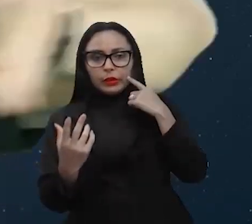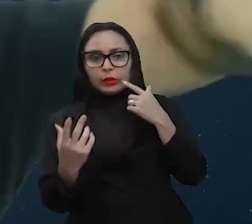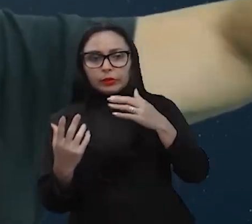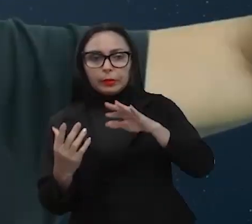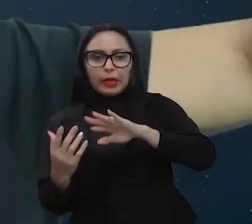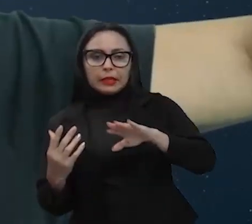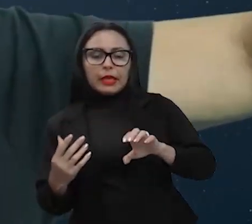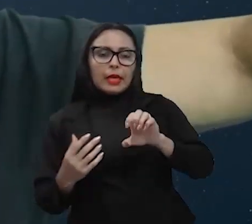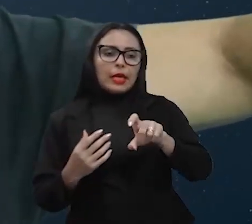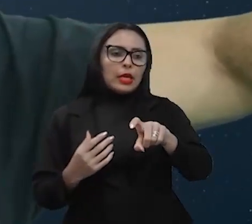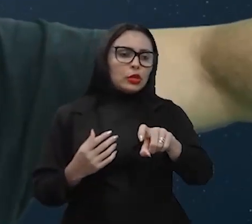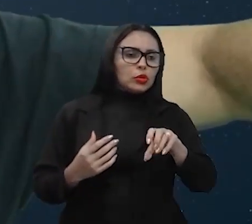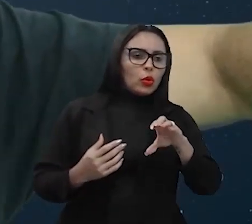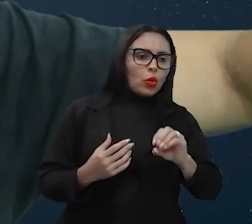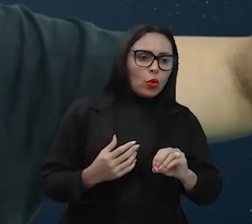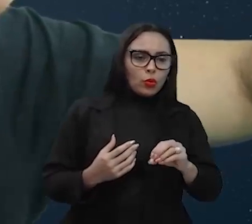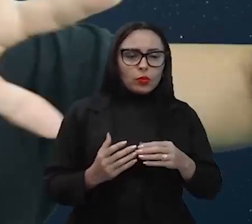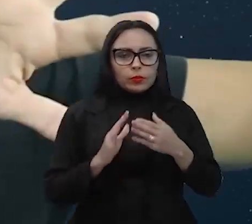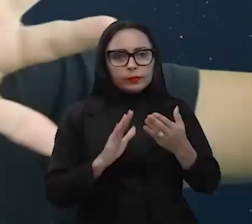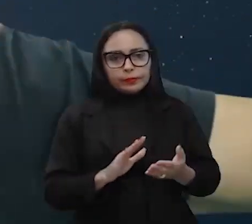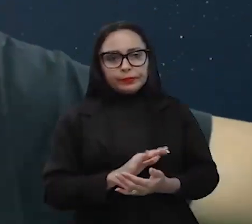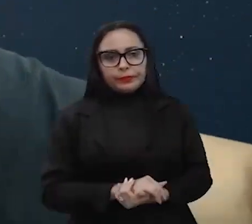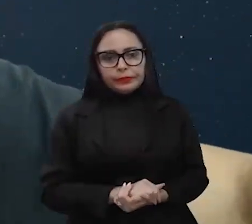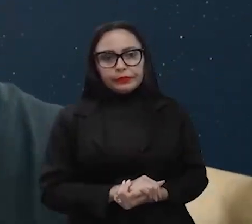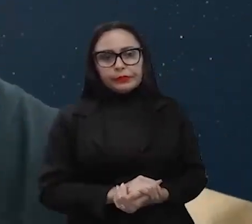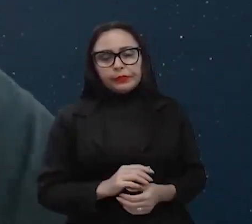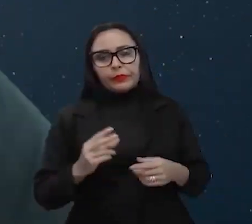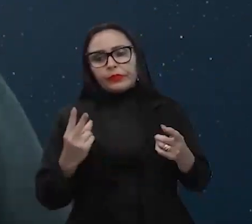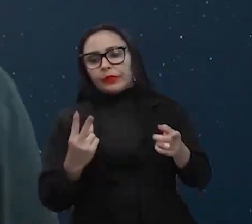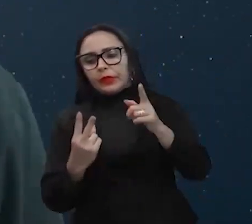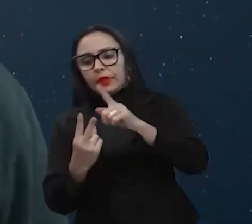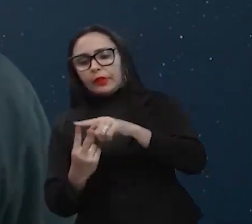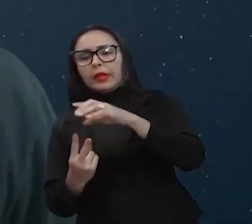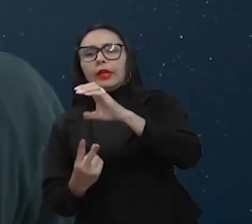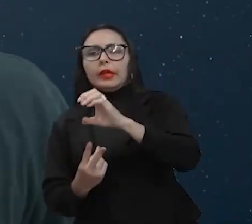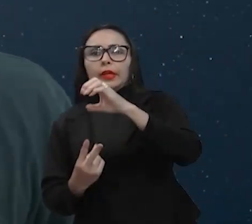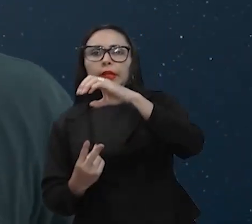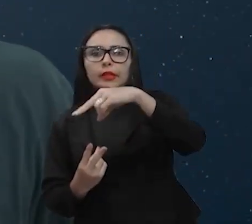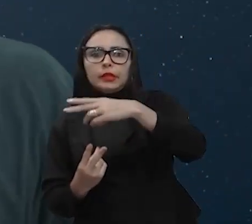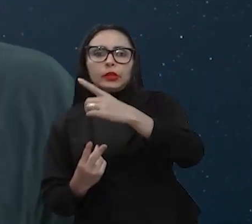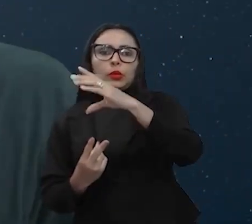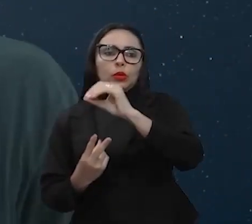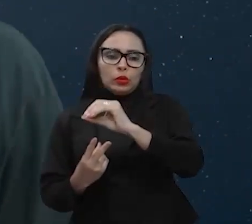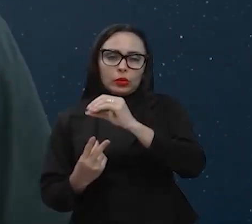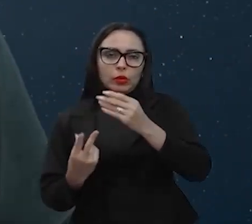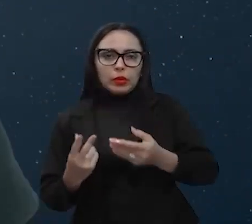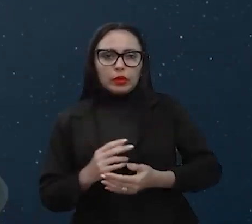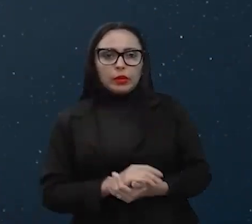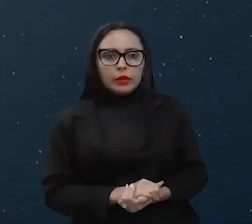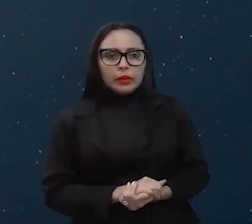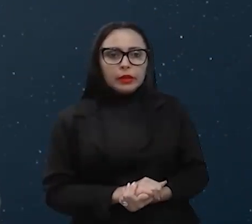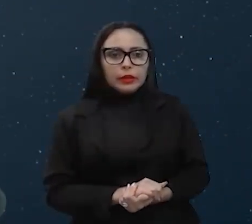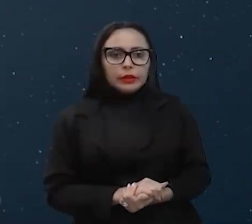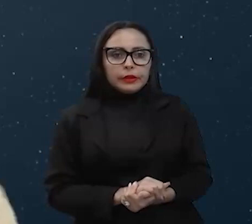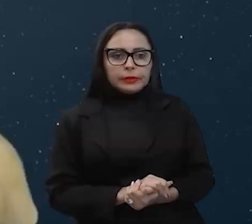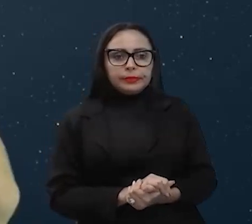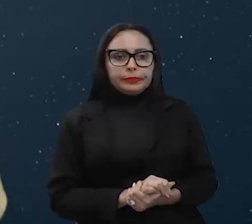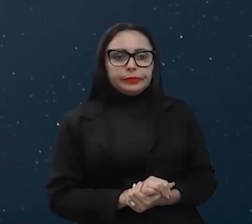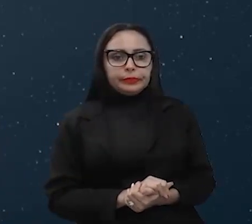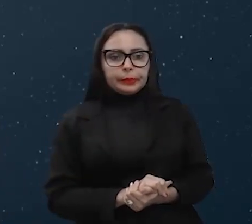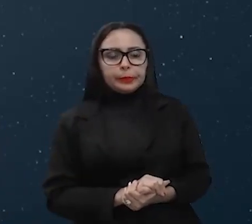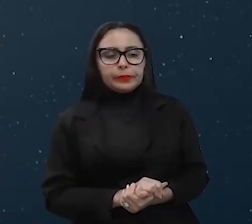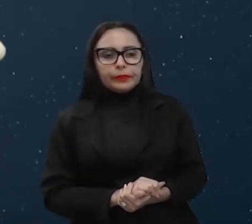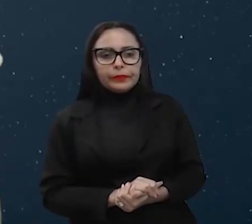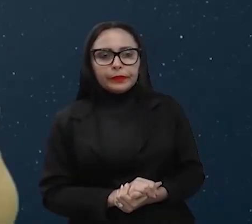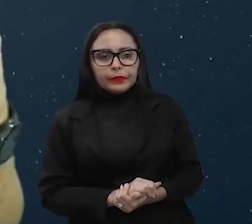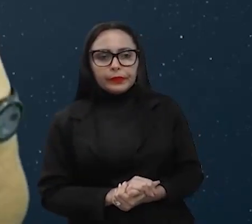exo, que não nos interessa agora, e a parte endo, que é a parte que nos interessa. Então, na mesma glândula, você